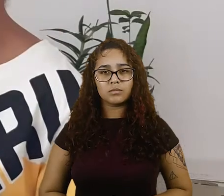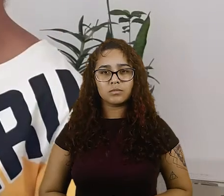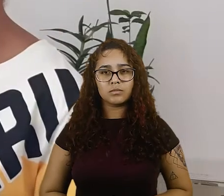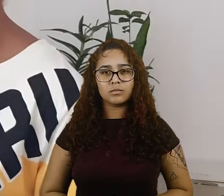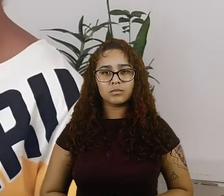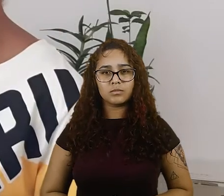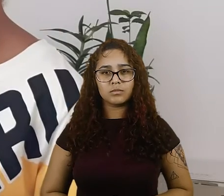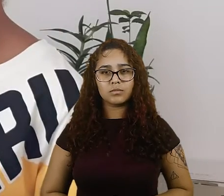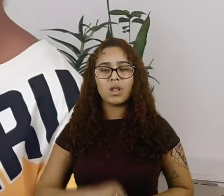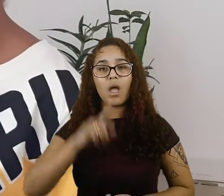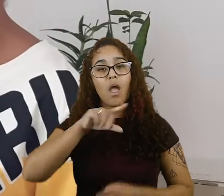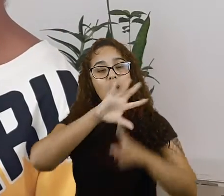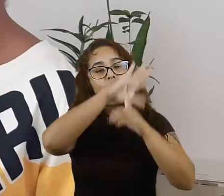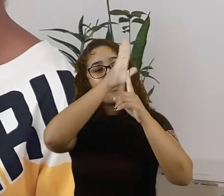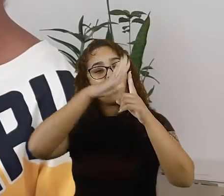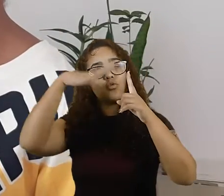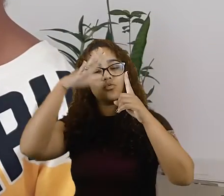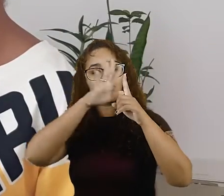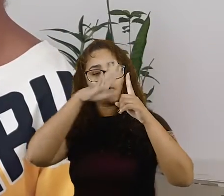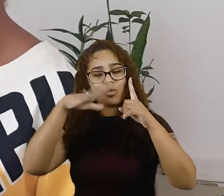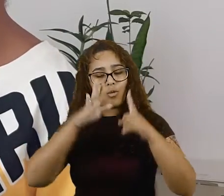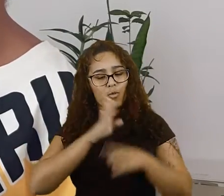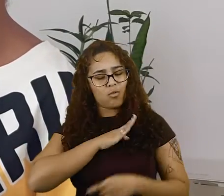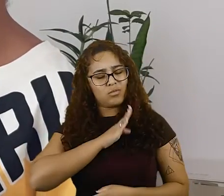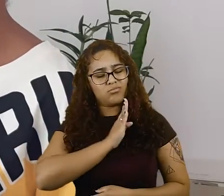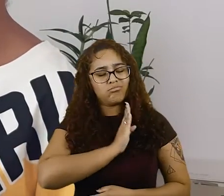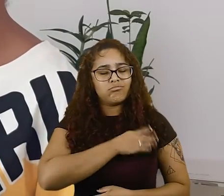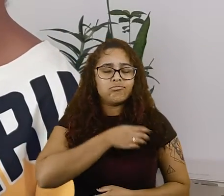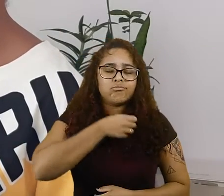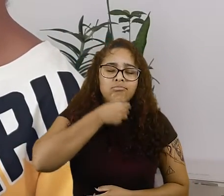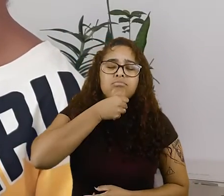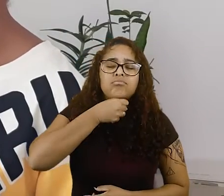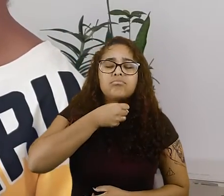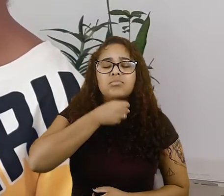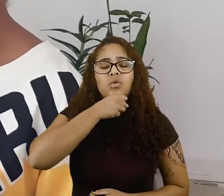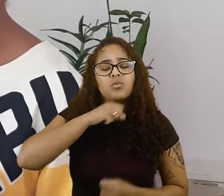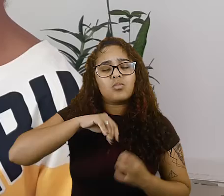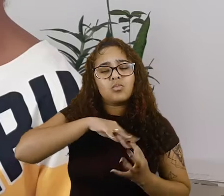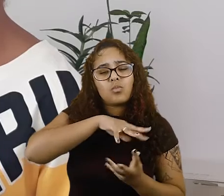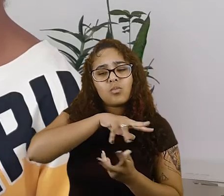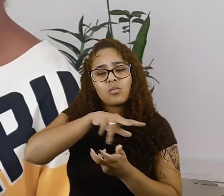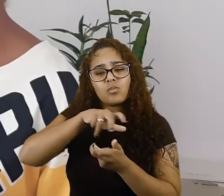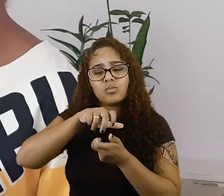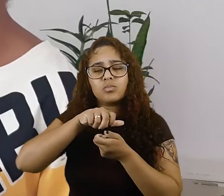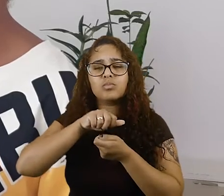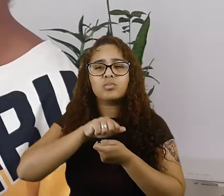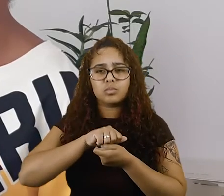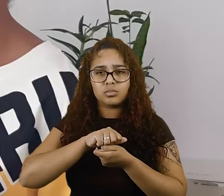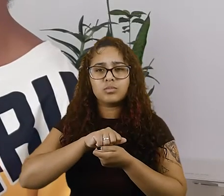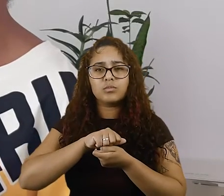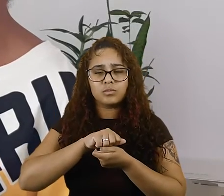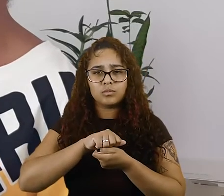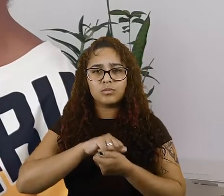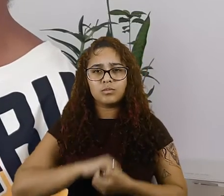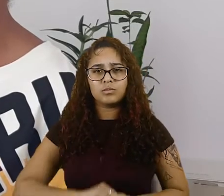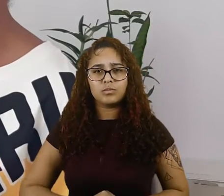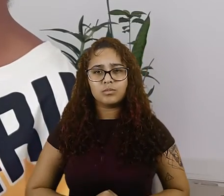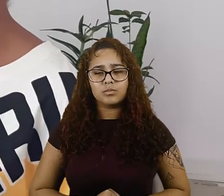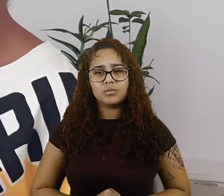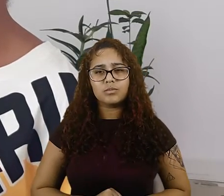De Rita Santana, Outono. É outono, meu coração está velho e o mundo